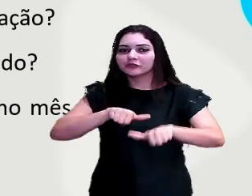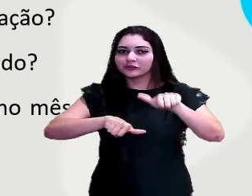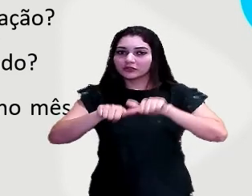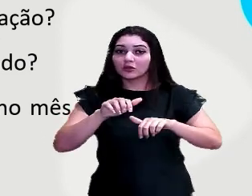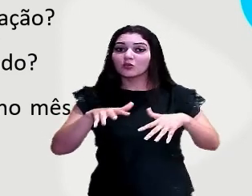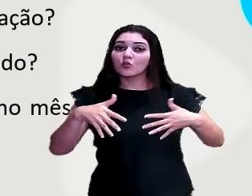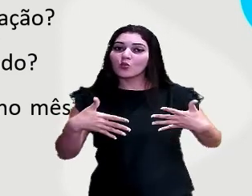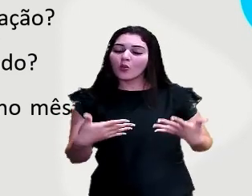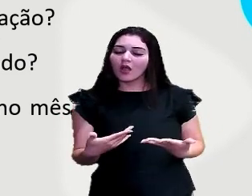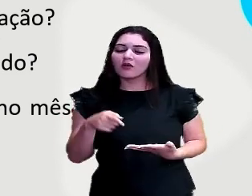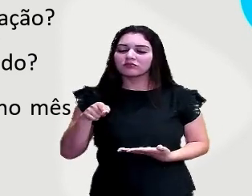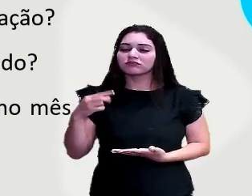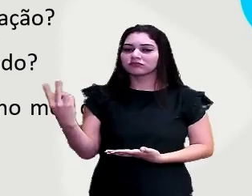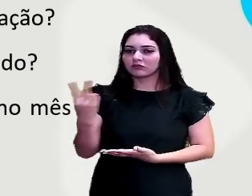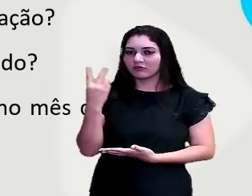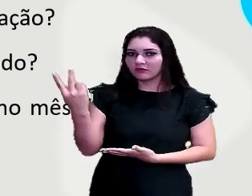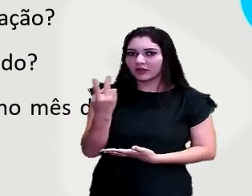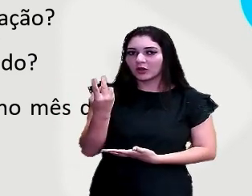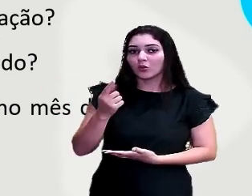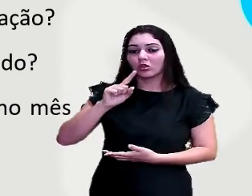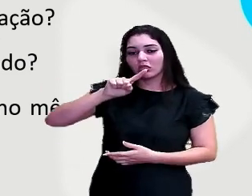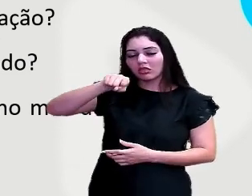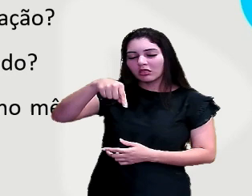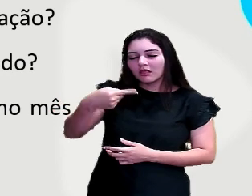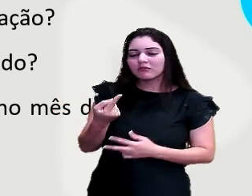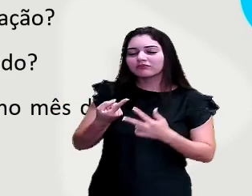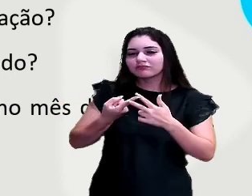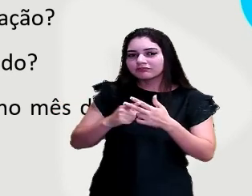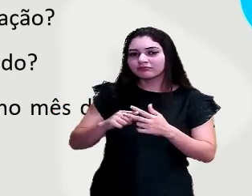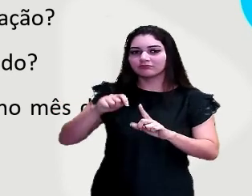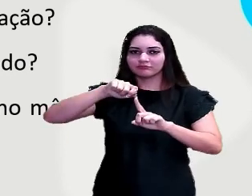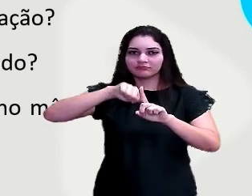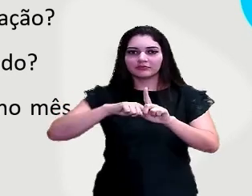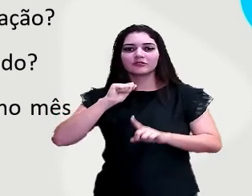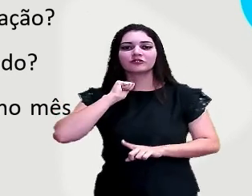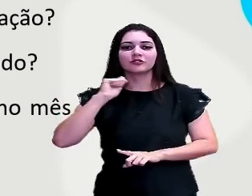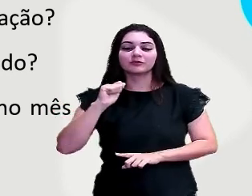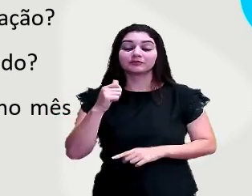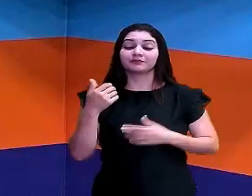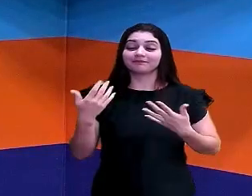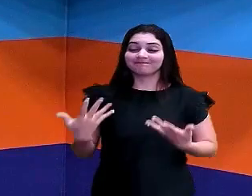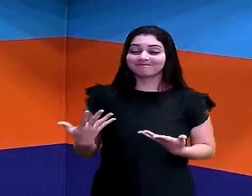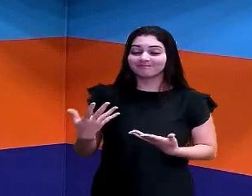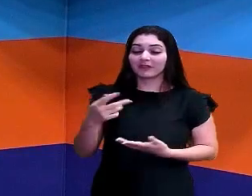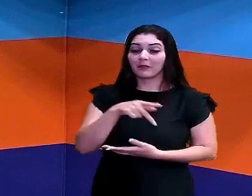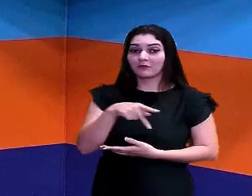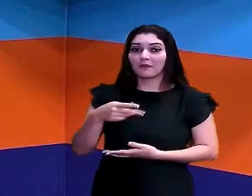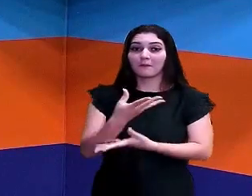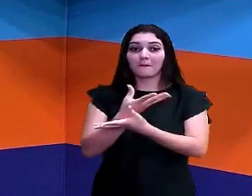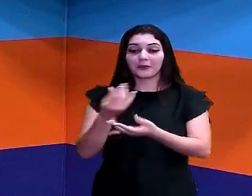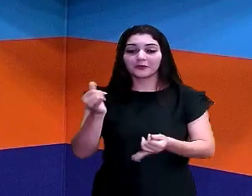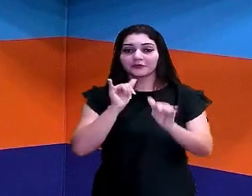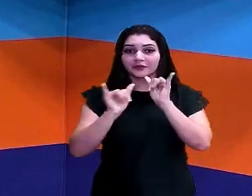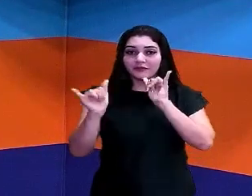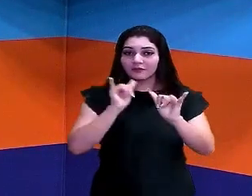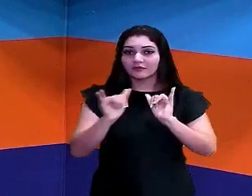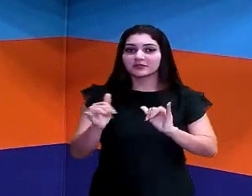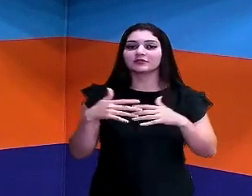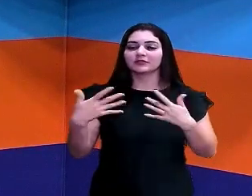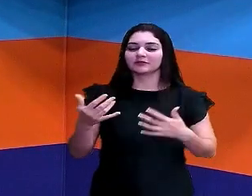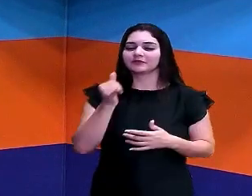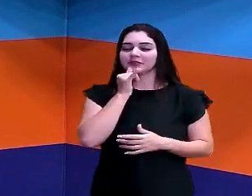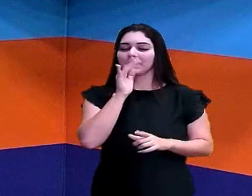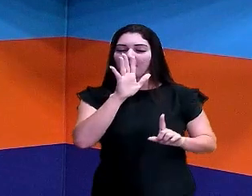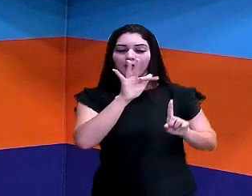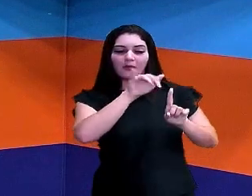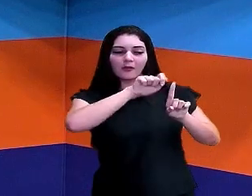preço desse fogão após o reajuste no mês de abril? Opa, professora, muita informação. Então, em